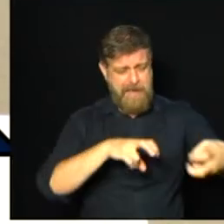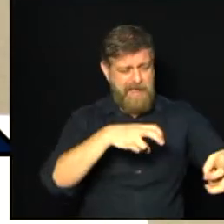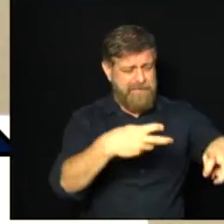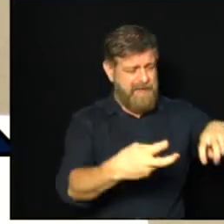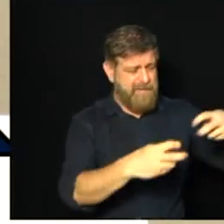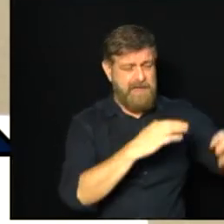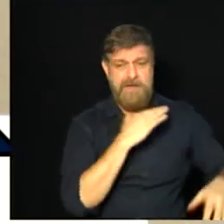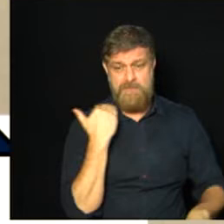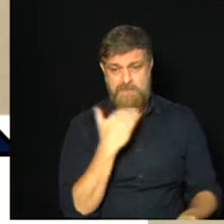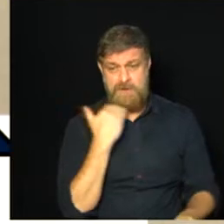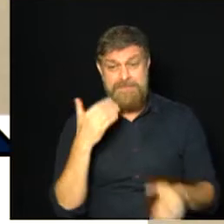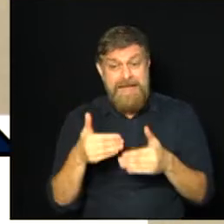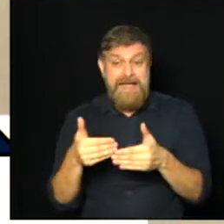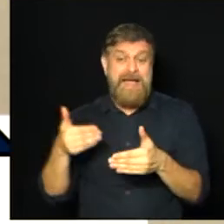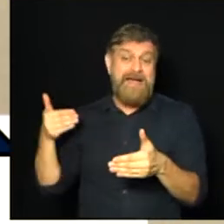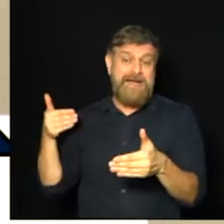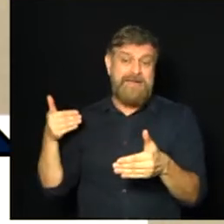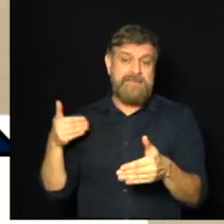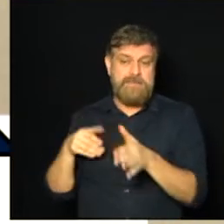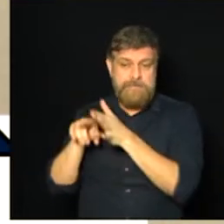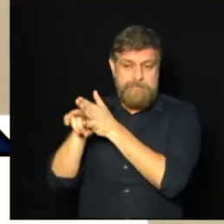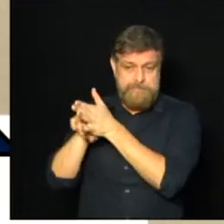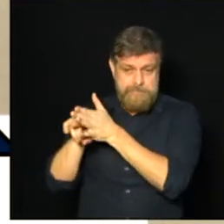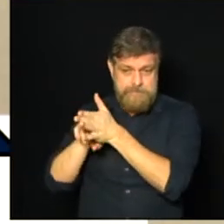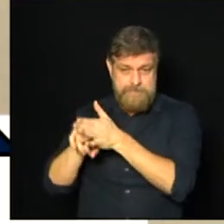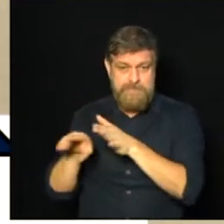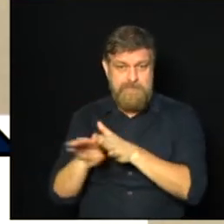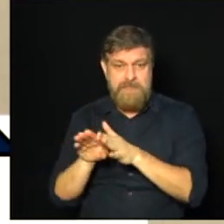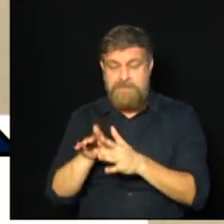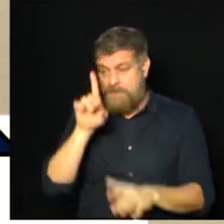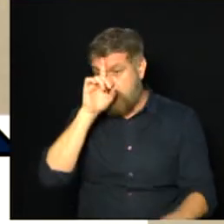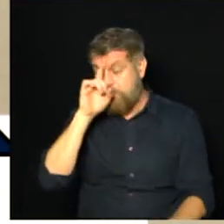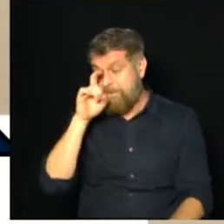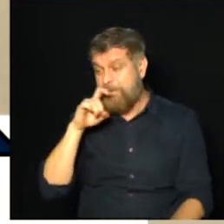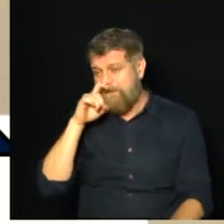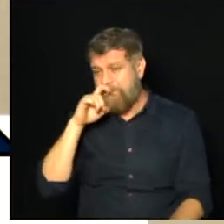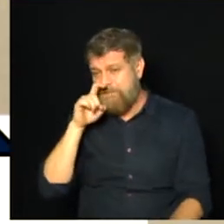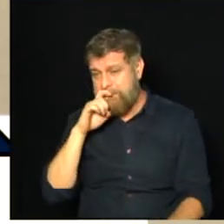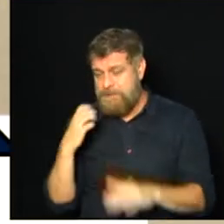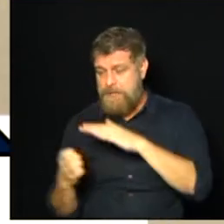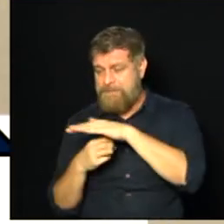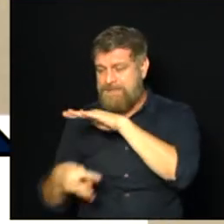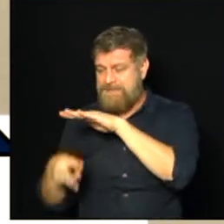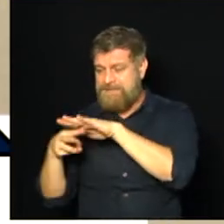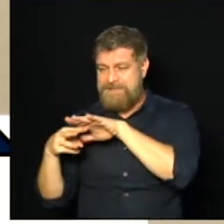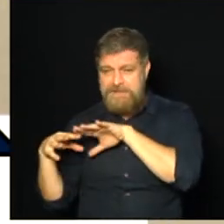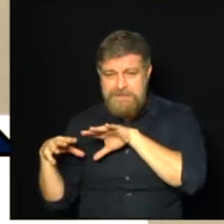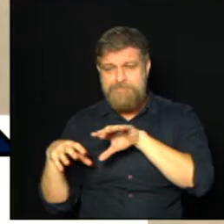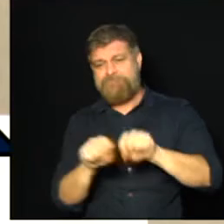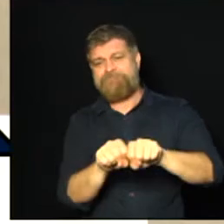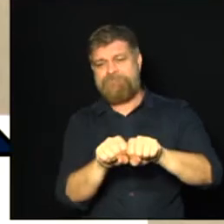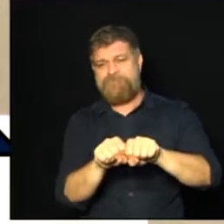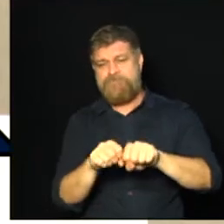e com relação à terceirização no Hospital Ouro Verde. Então,